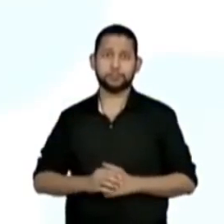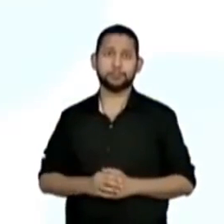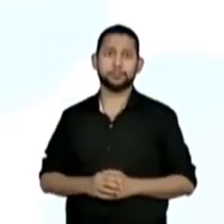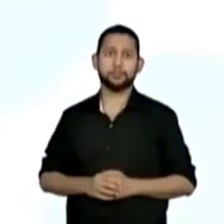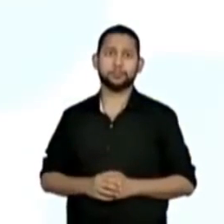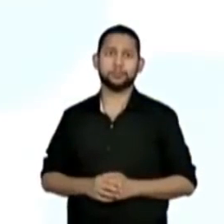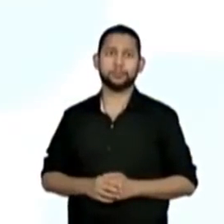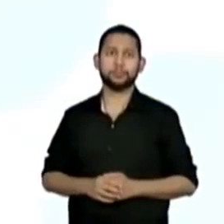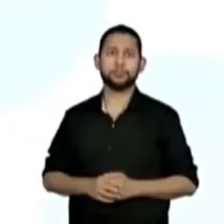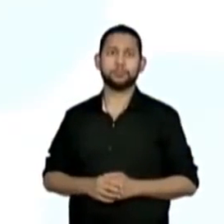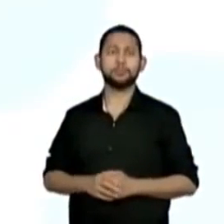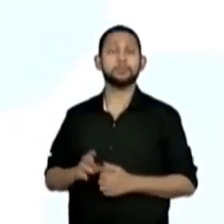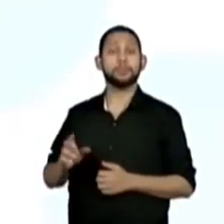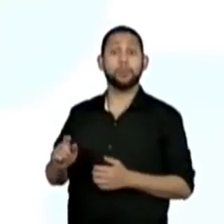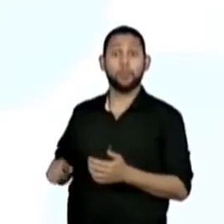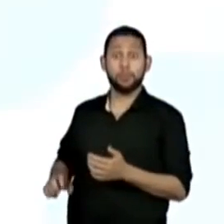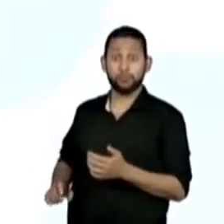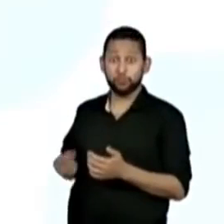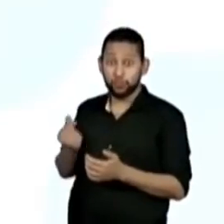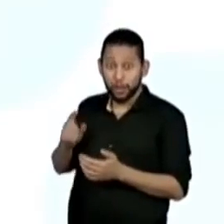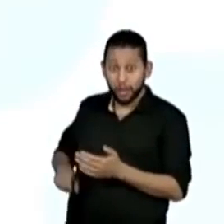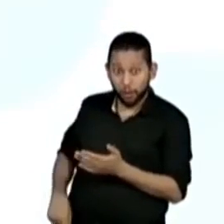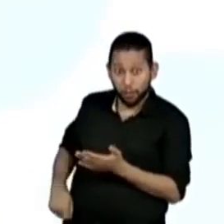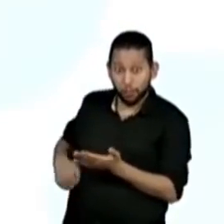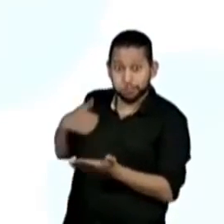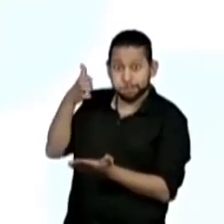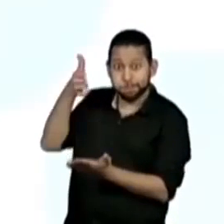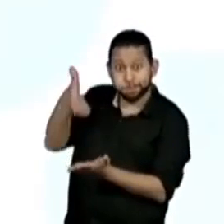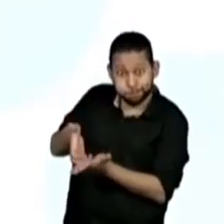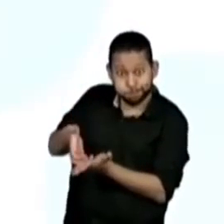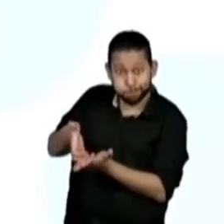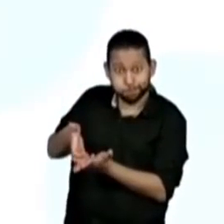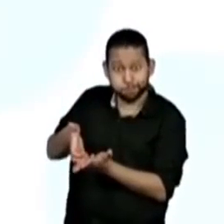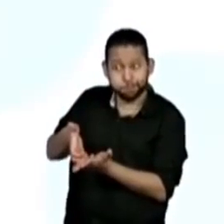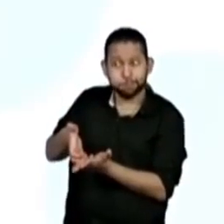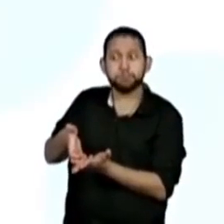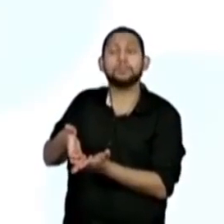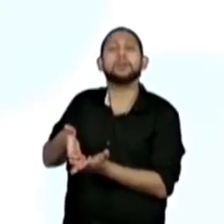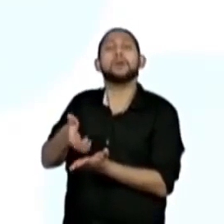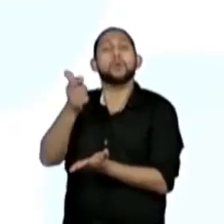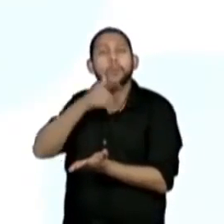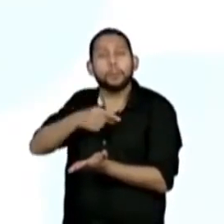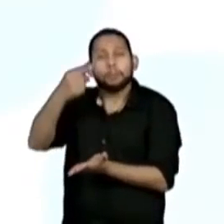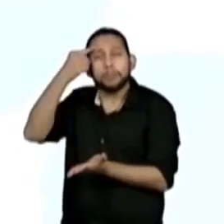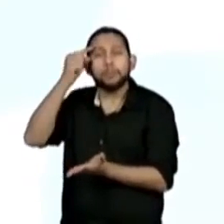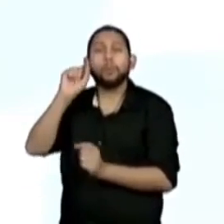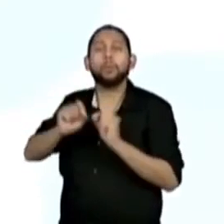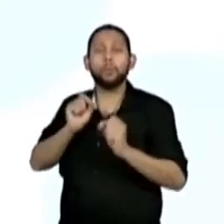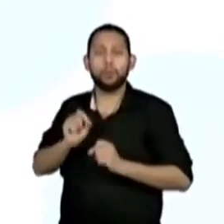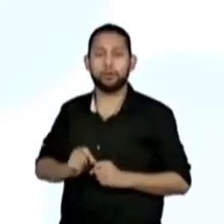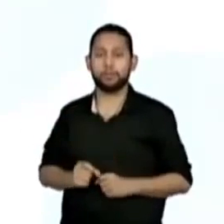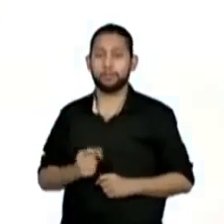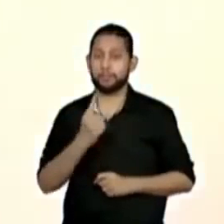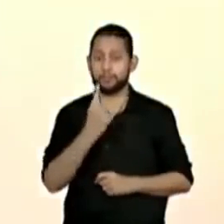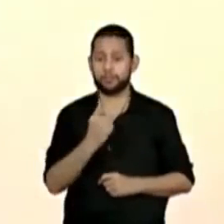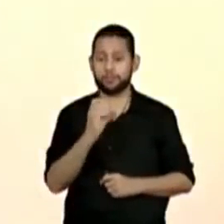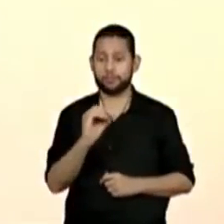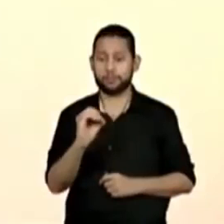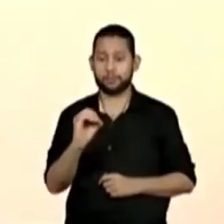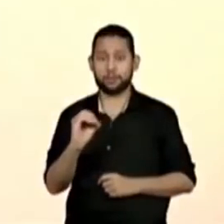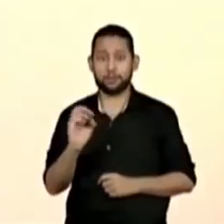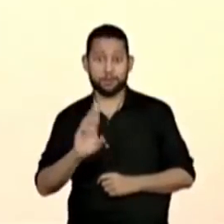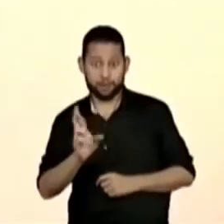Porém para um pagamento à vista eu posso então pensar em dividir esses R